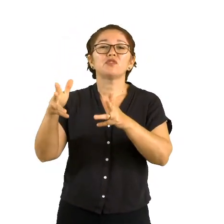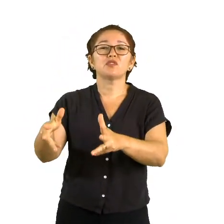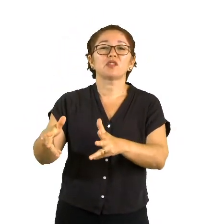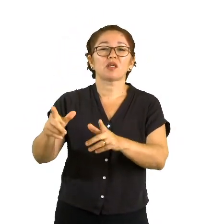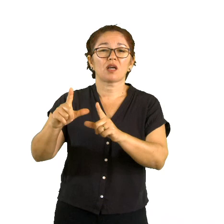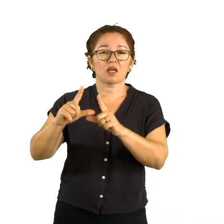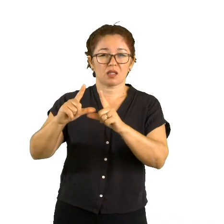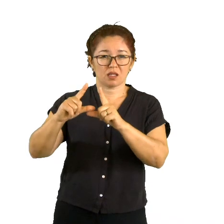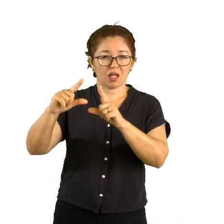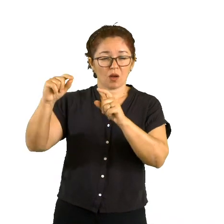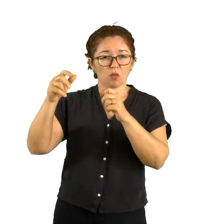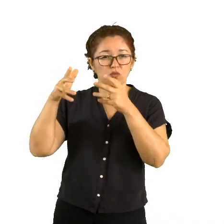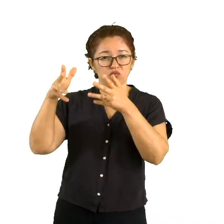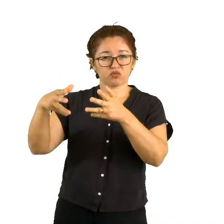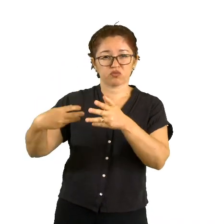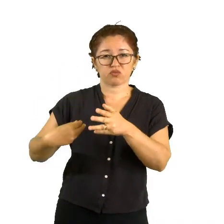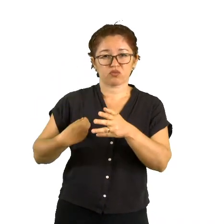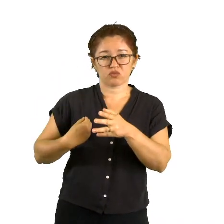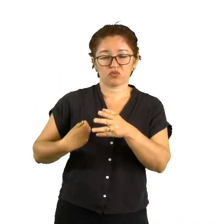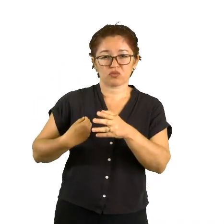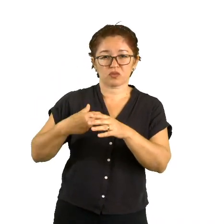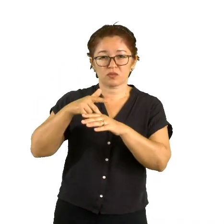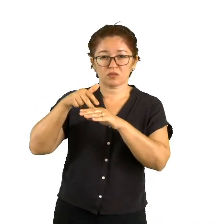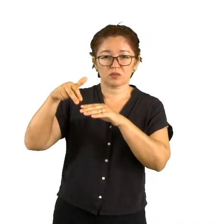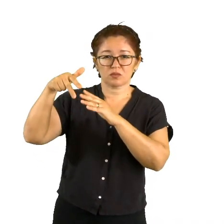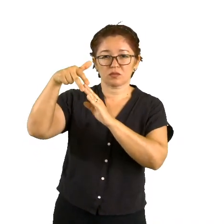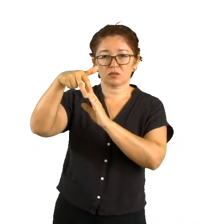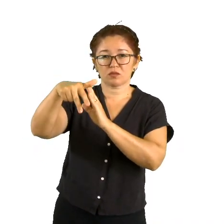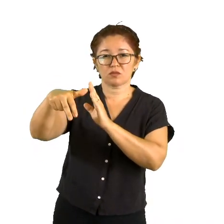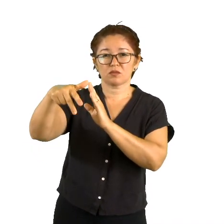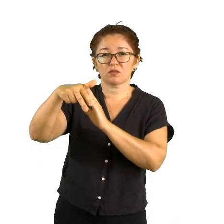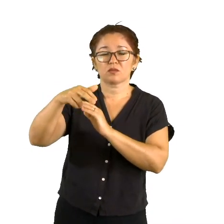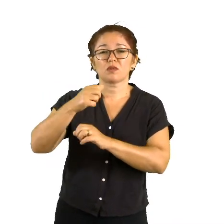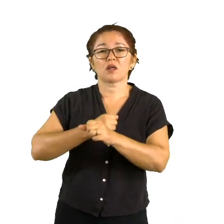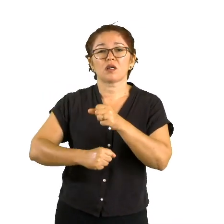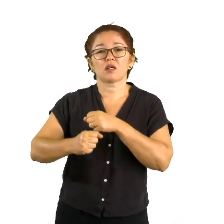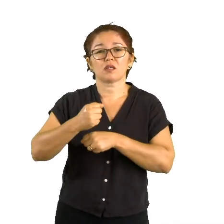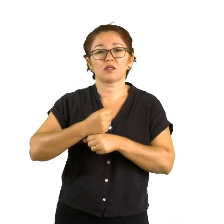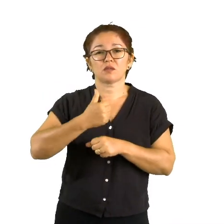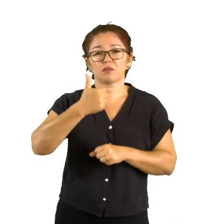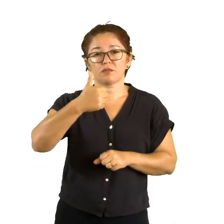tripulado que chegou até a Lua e as pessoas desceram no solo da Lua aconteceu em